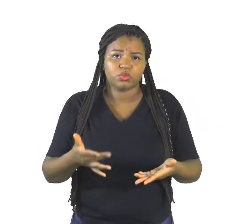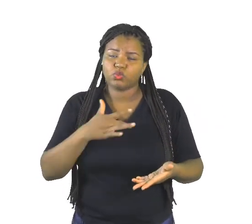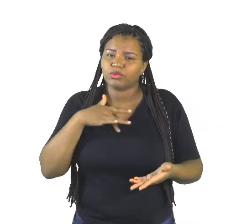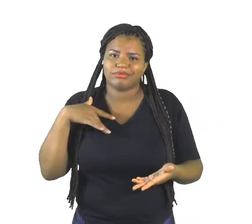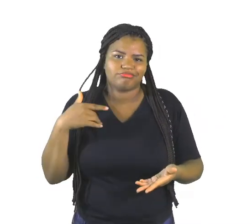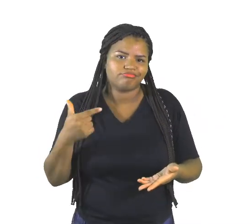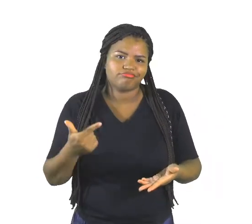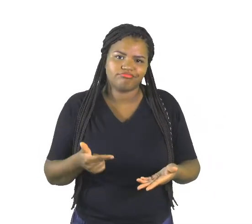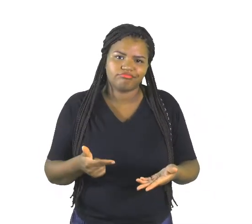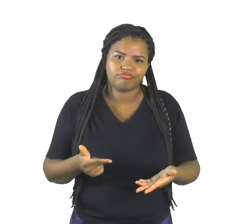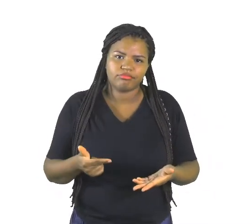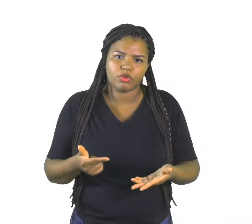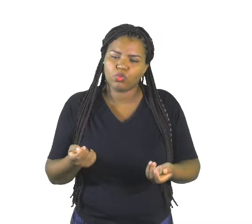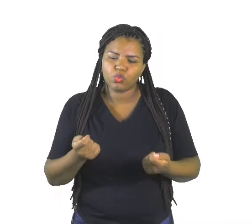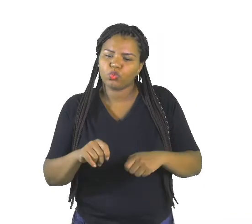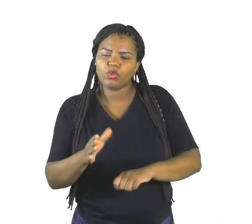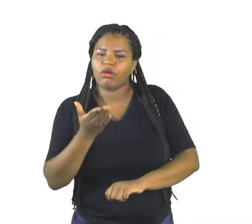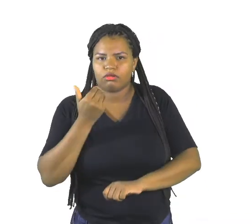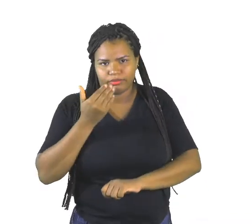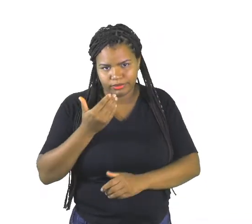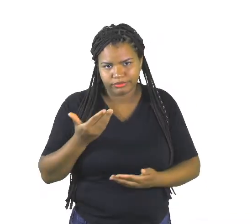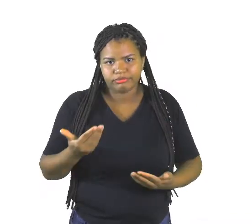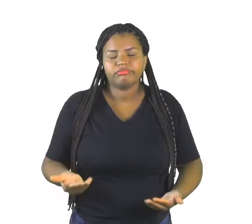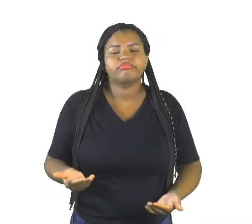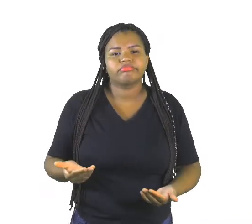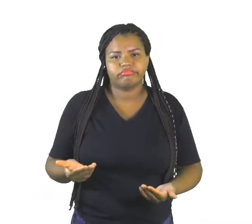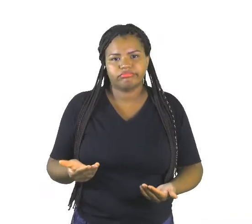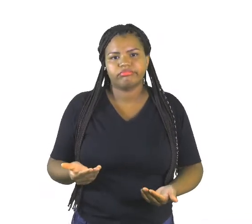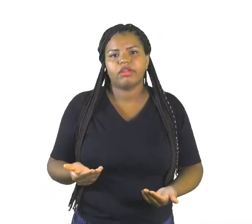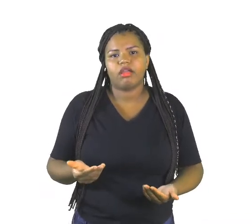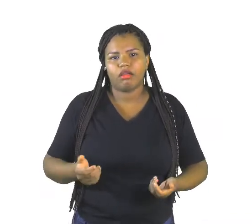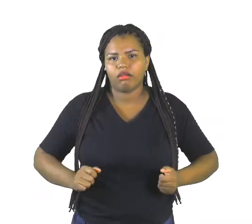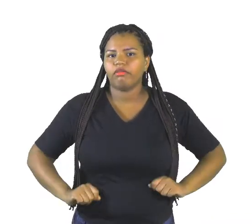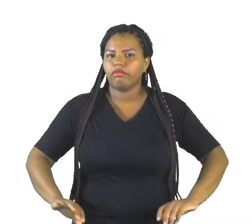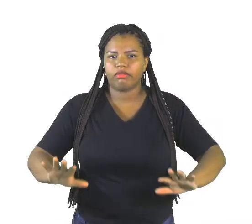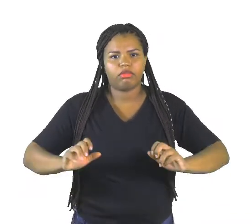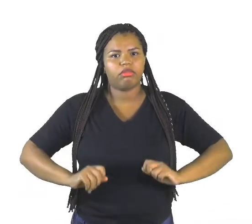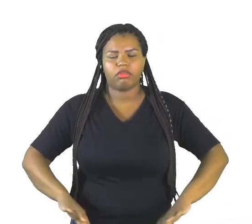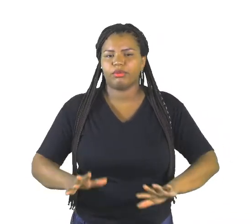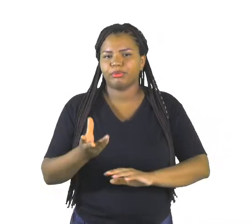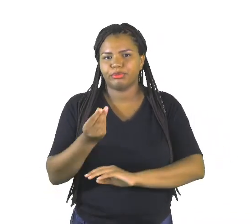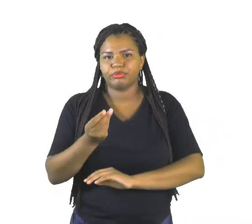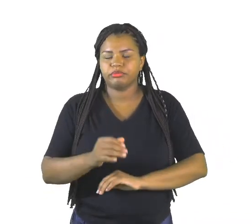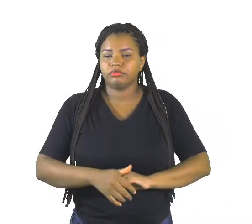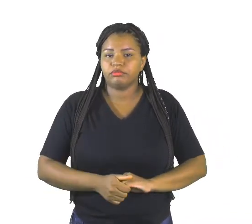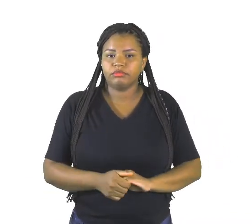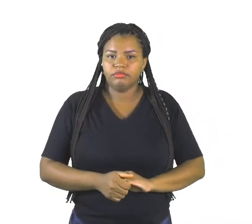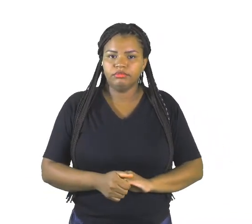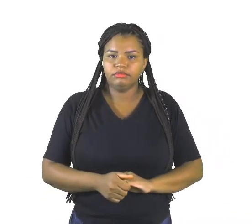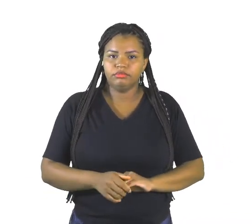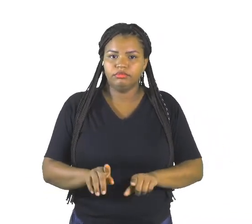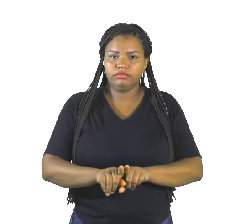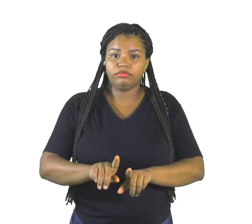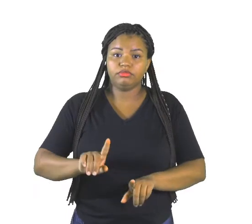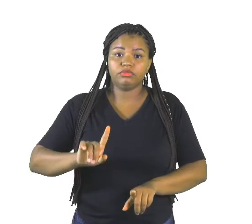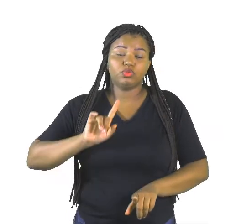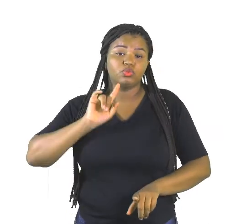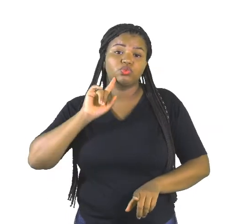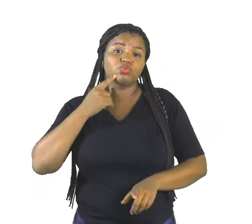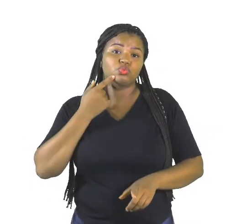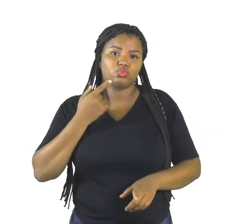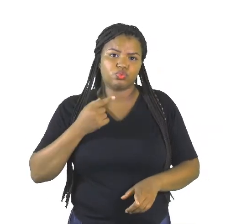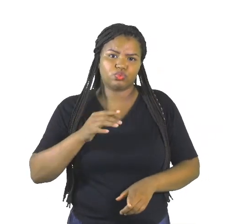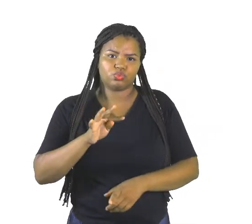saudável para ser consumido, então acaba gerando muito desperdício. Também, a intoxicação ela é